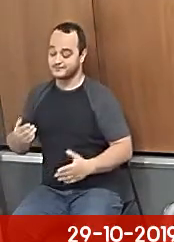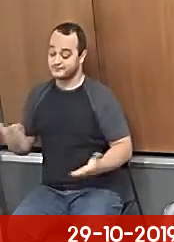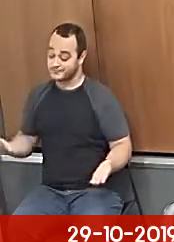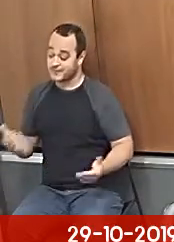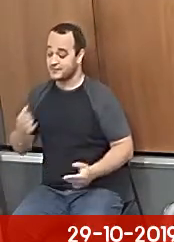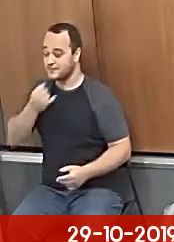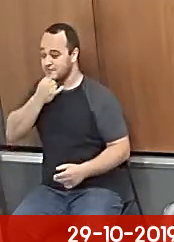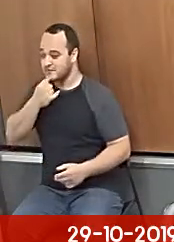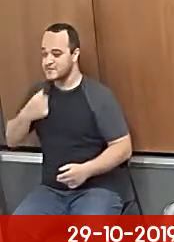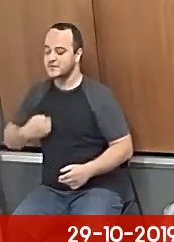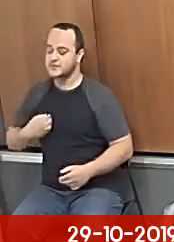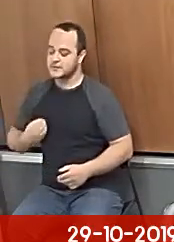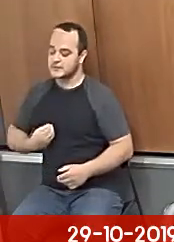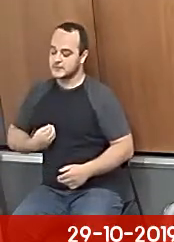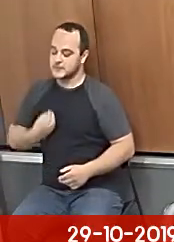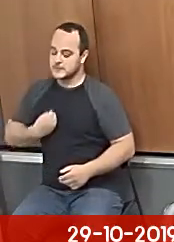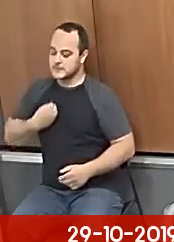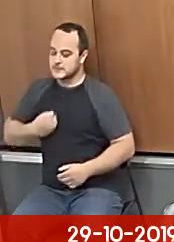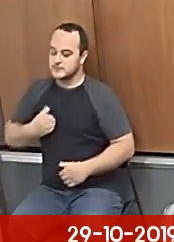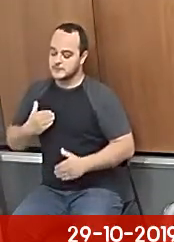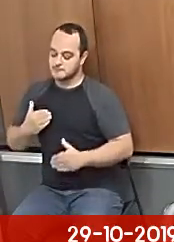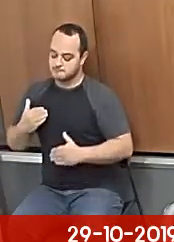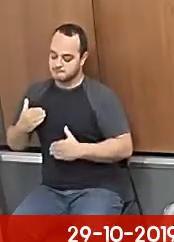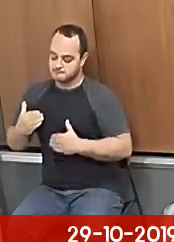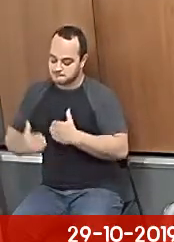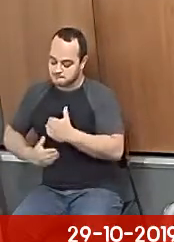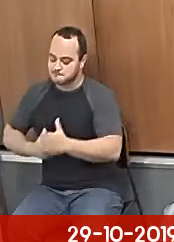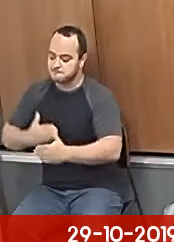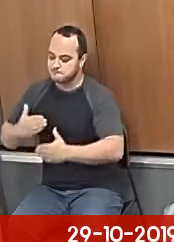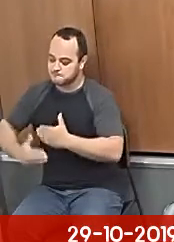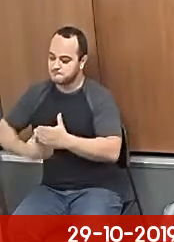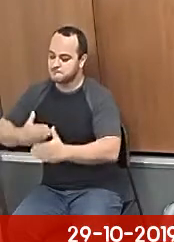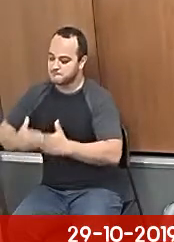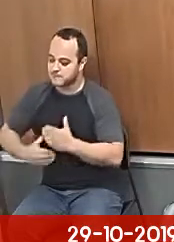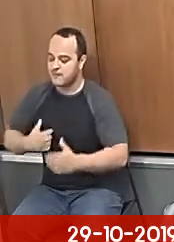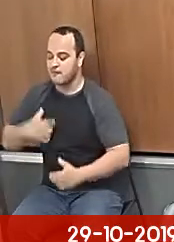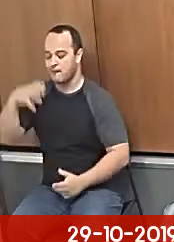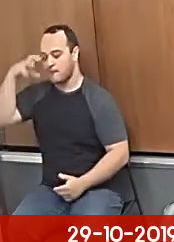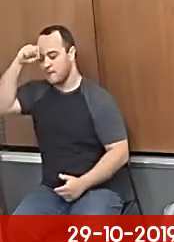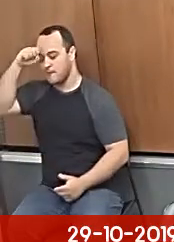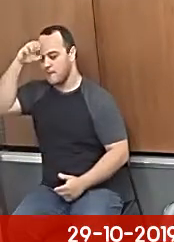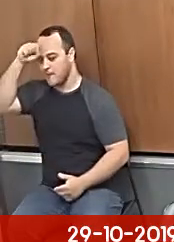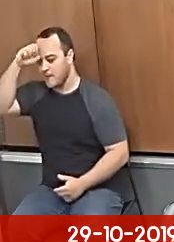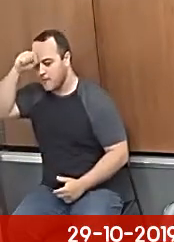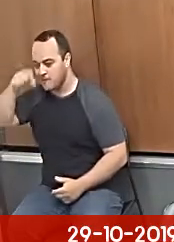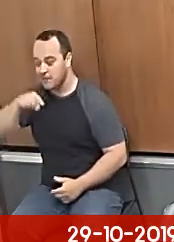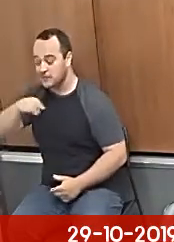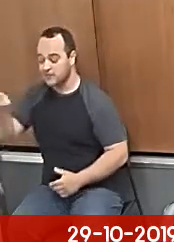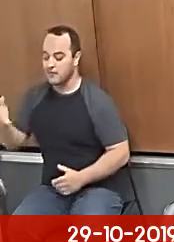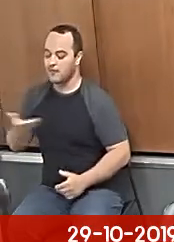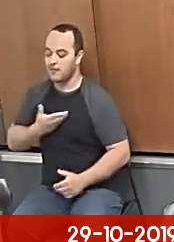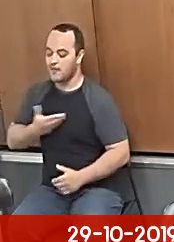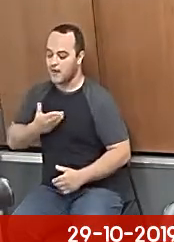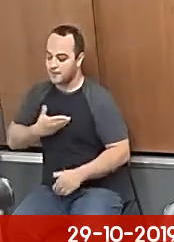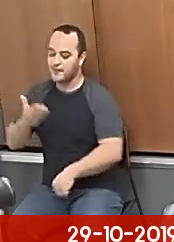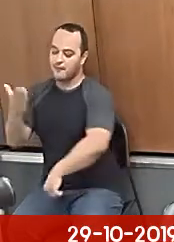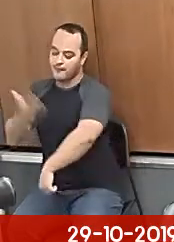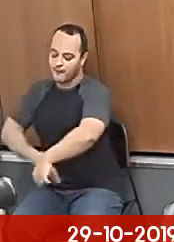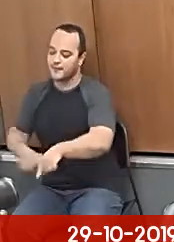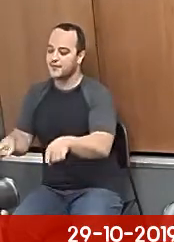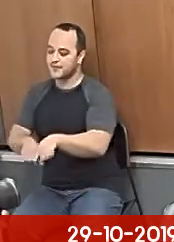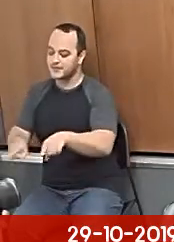amigos que me deram apoio, que são amputados também. E nisso, eu no futebol, nos